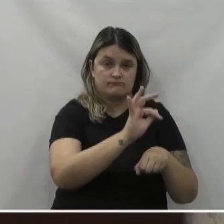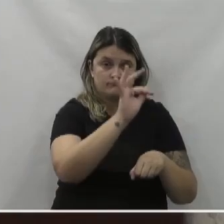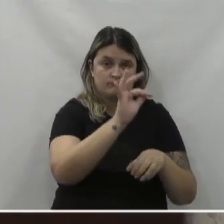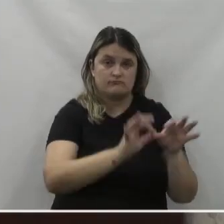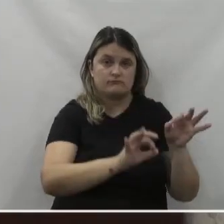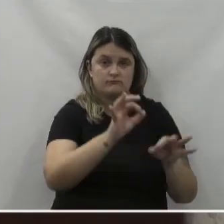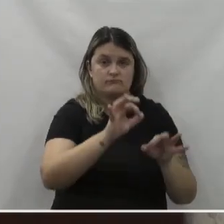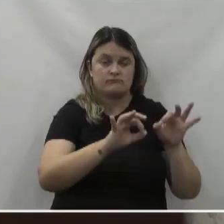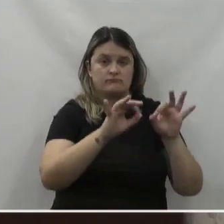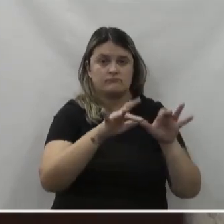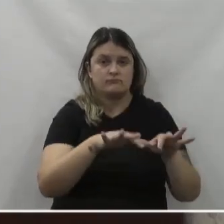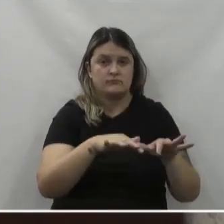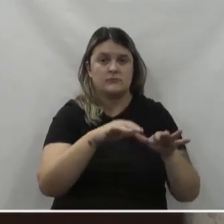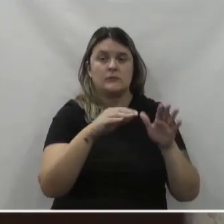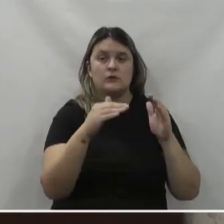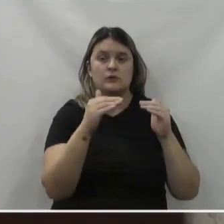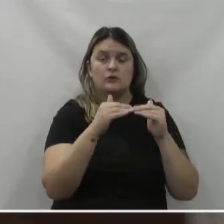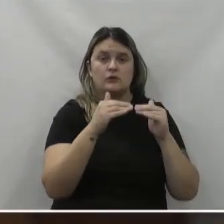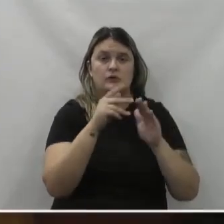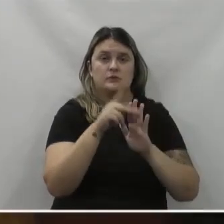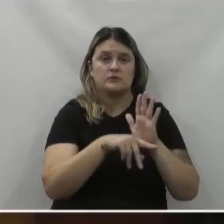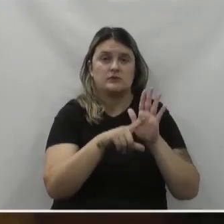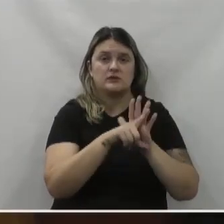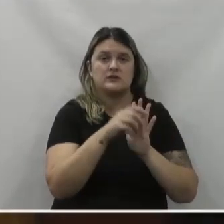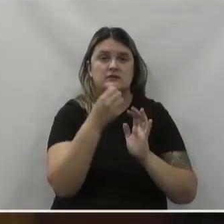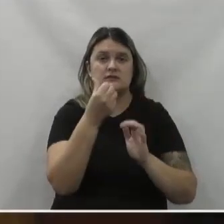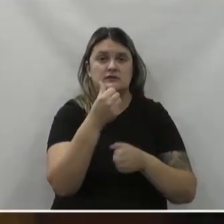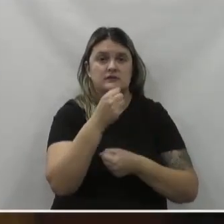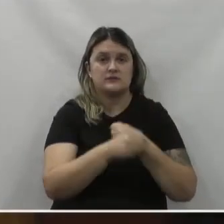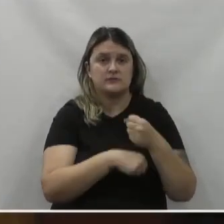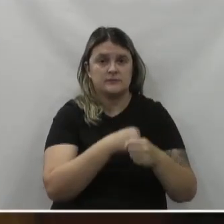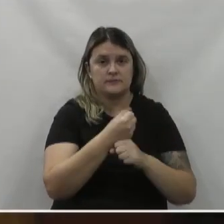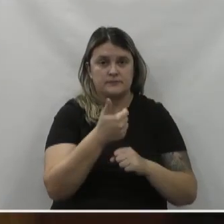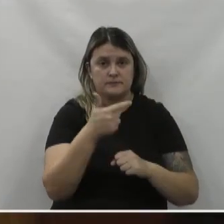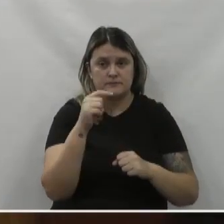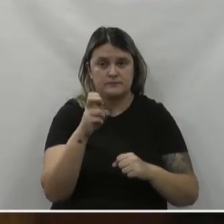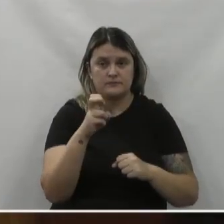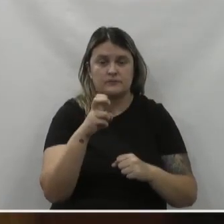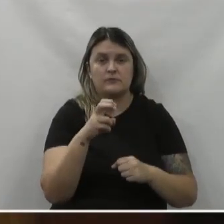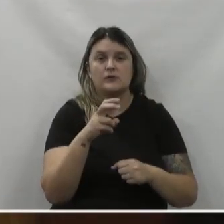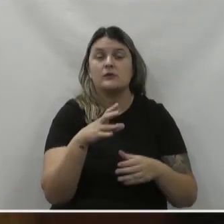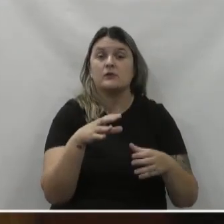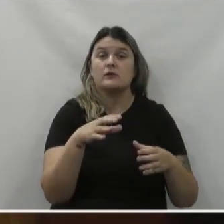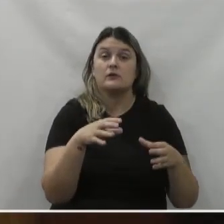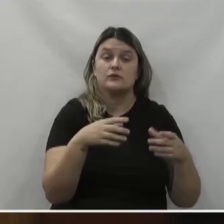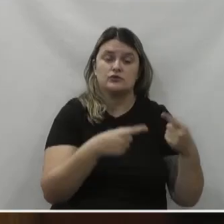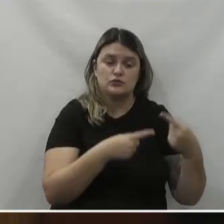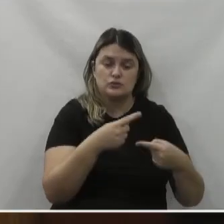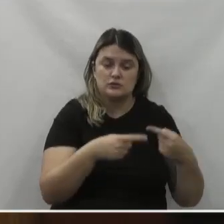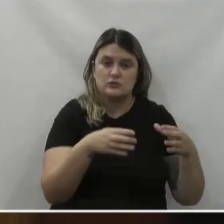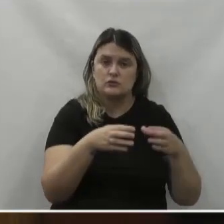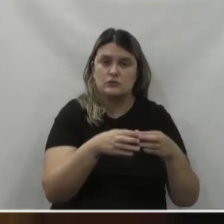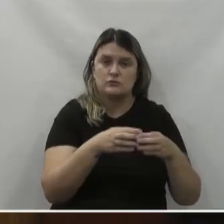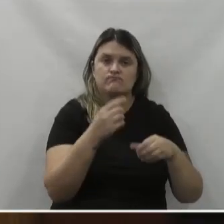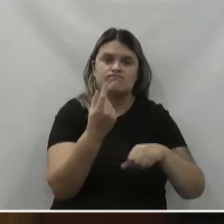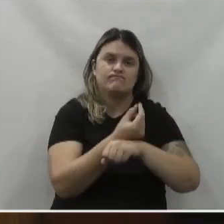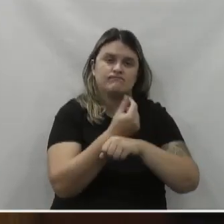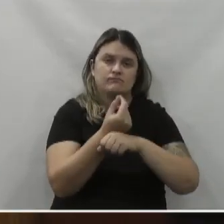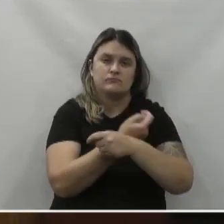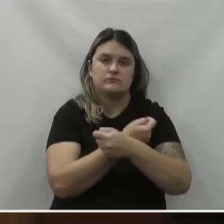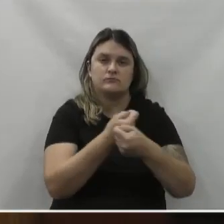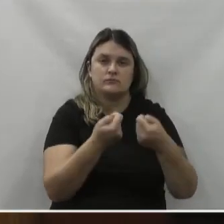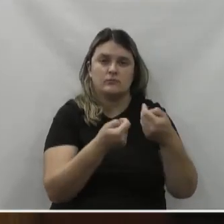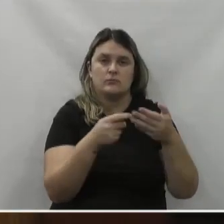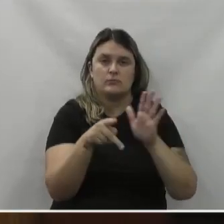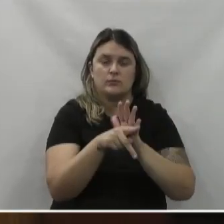favorável ao projeto de lei ordinário número 6/2025. Votação do parecer fundamentado da Comissão de Finanças, Orçamento e Patrimônio.